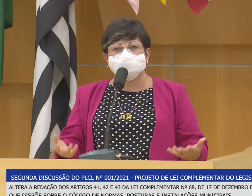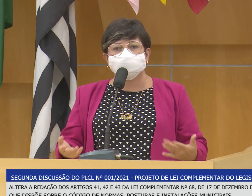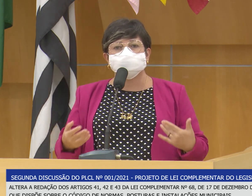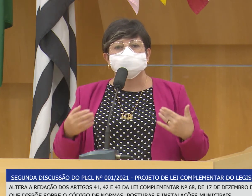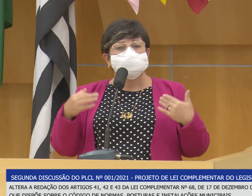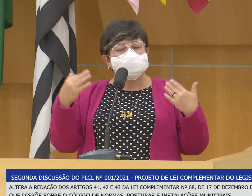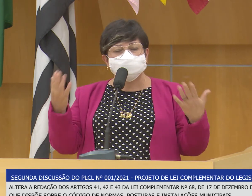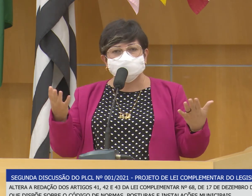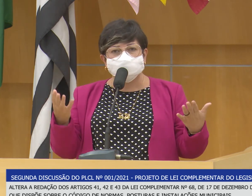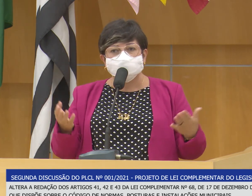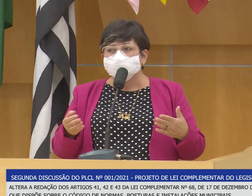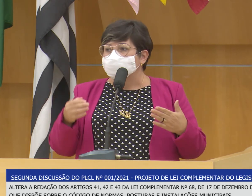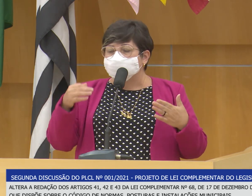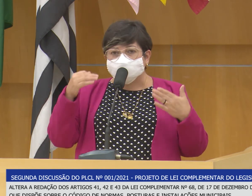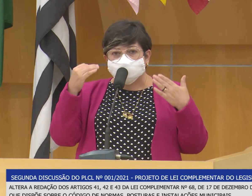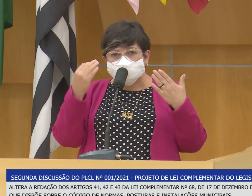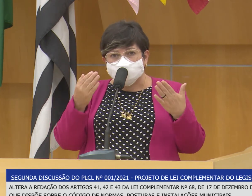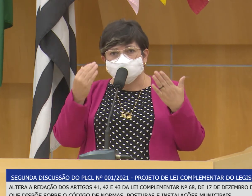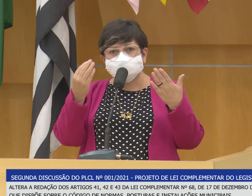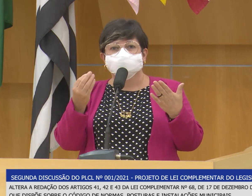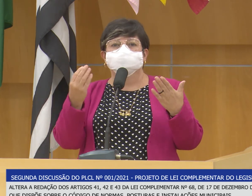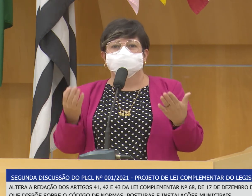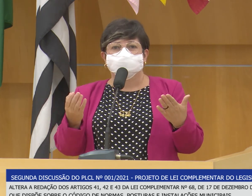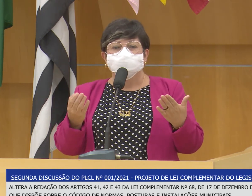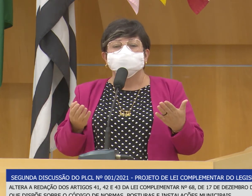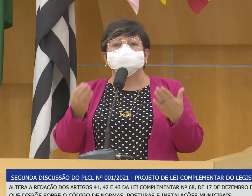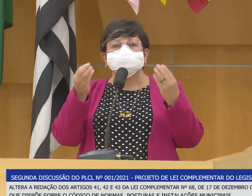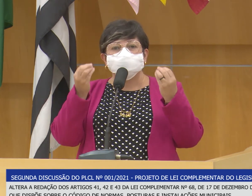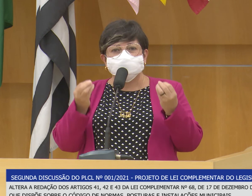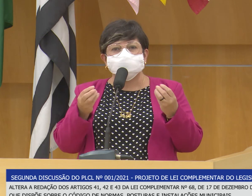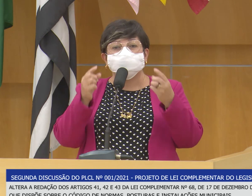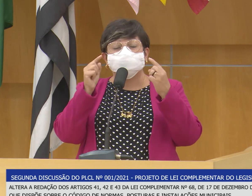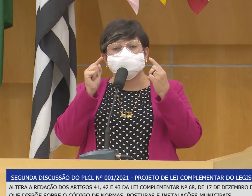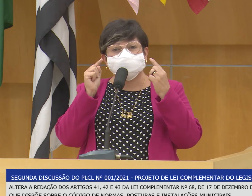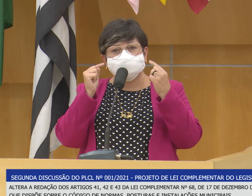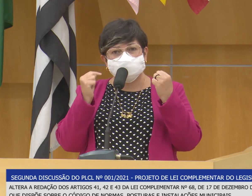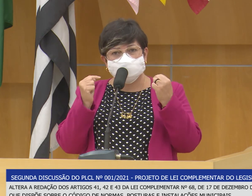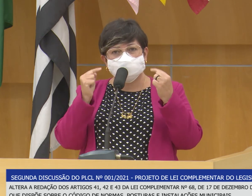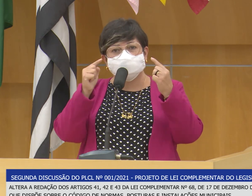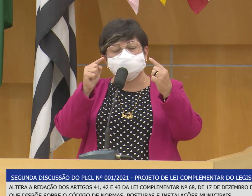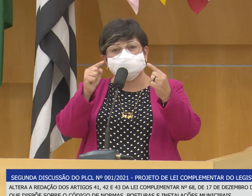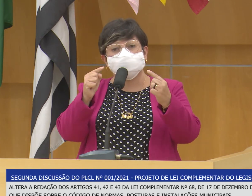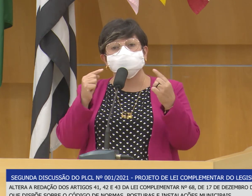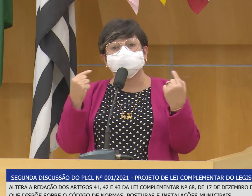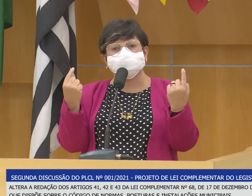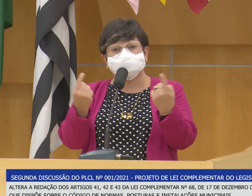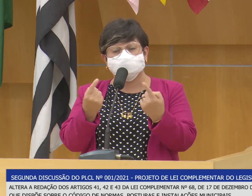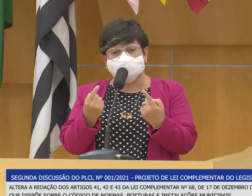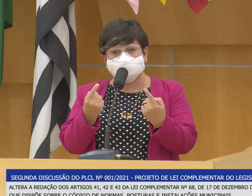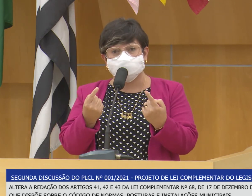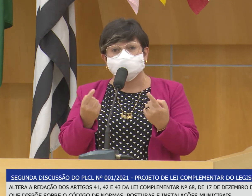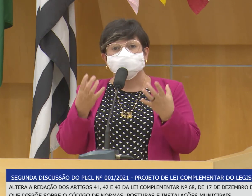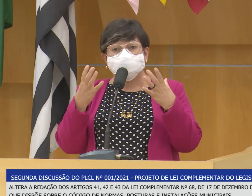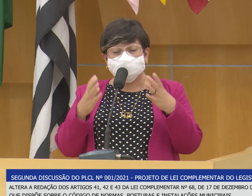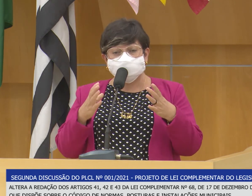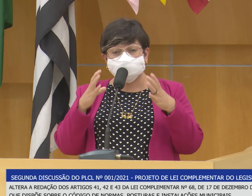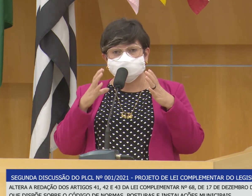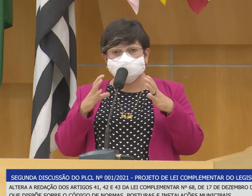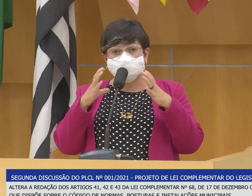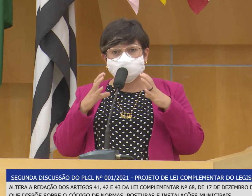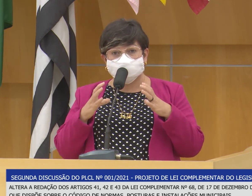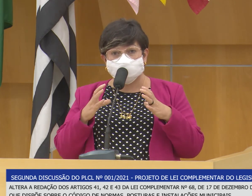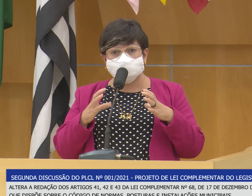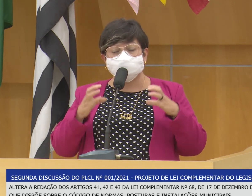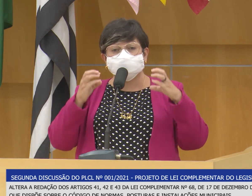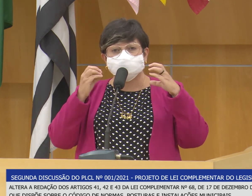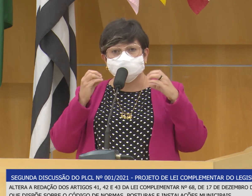nossos filhos, enfim, para quem você quiser, mas pense, a casa é minha, a casa é sua, a casa é nossa. Essa